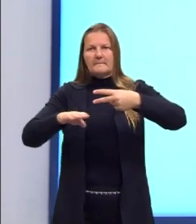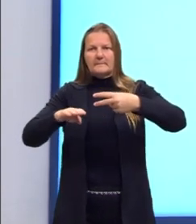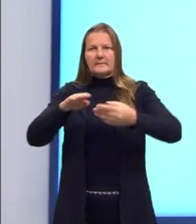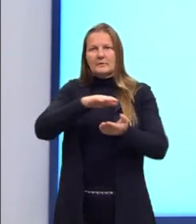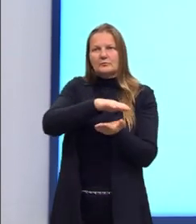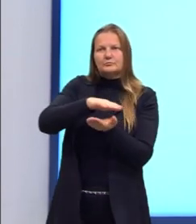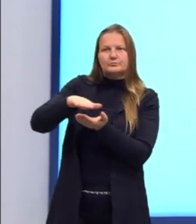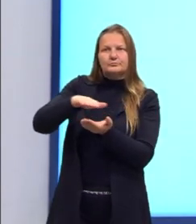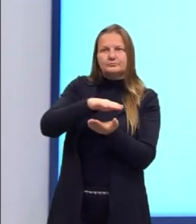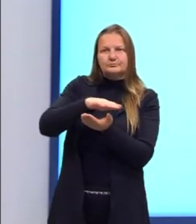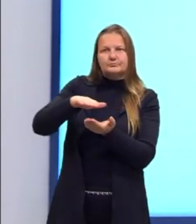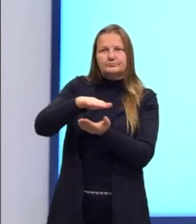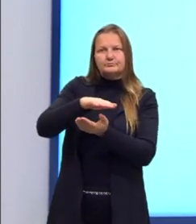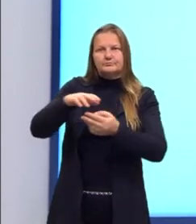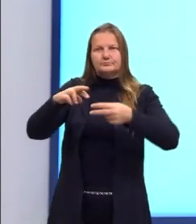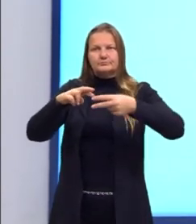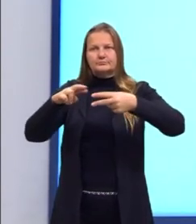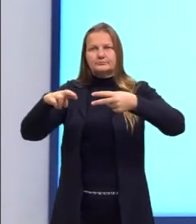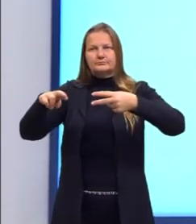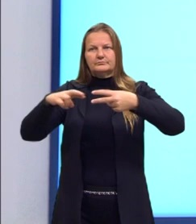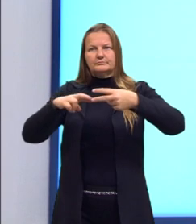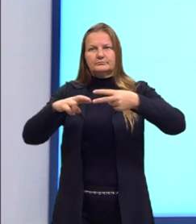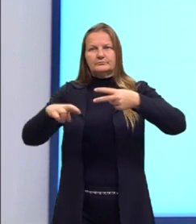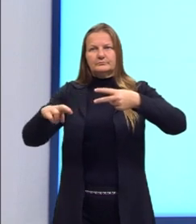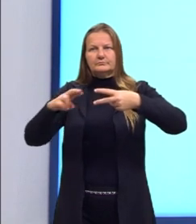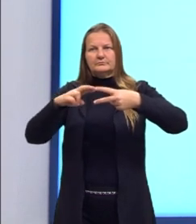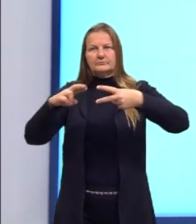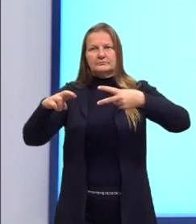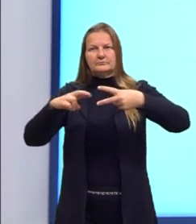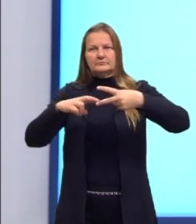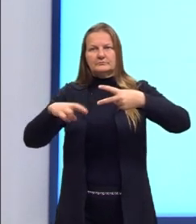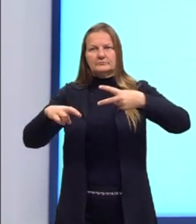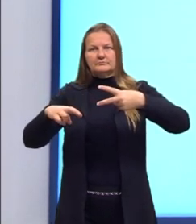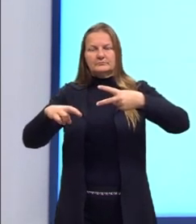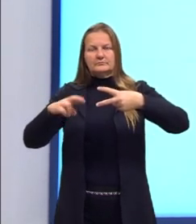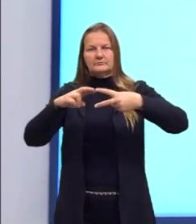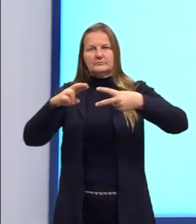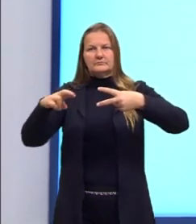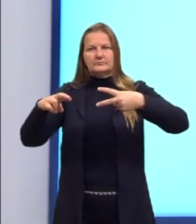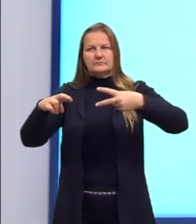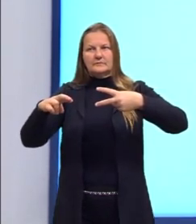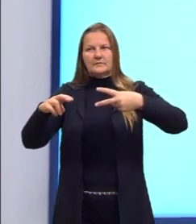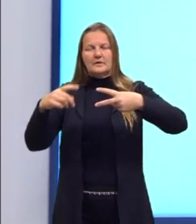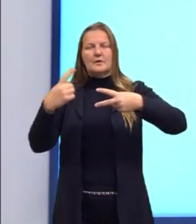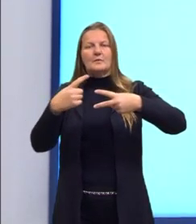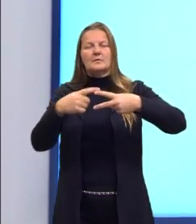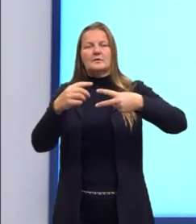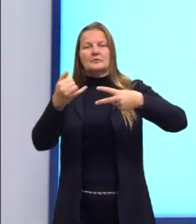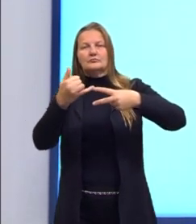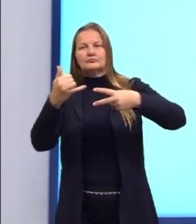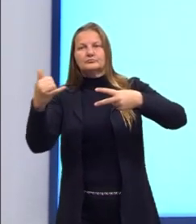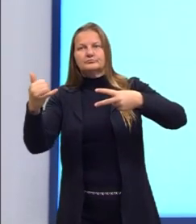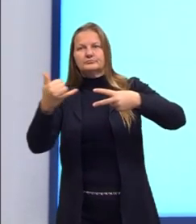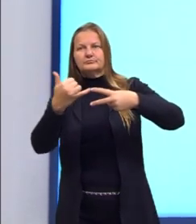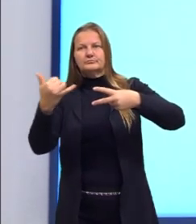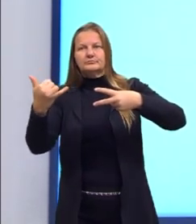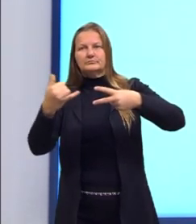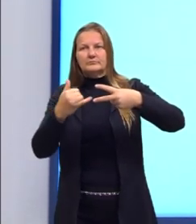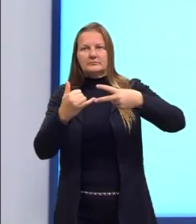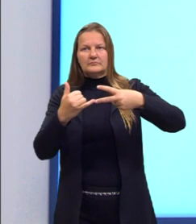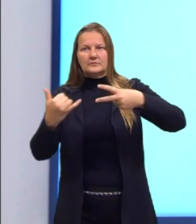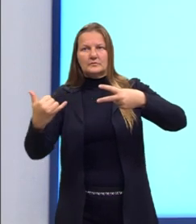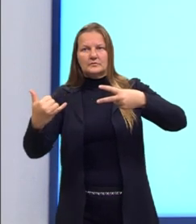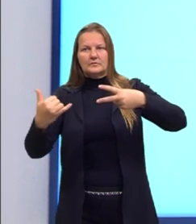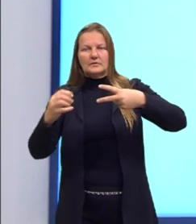paralelo tá então aqui sim eu vou estar medindo e a corrente específica